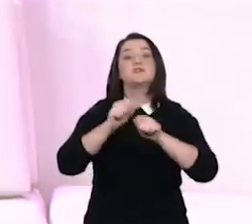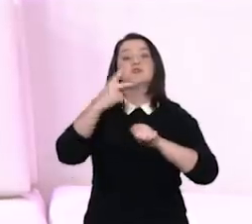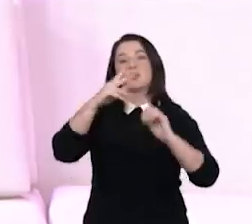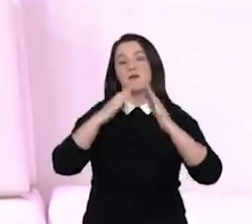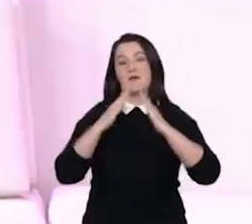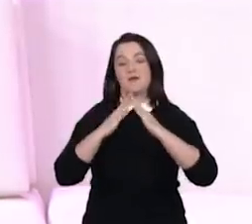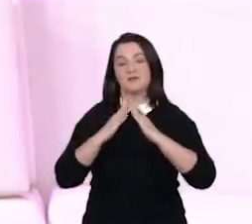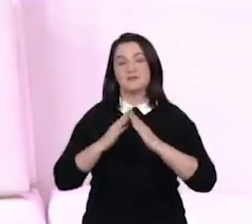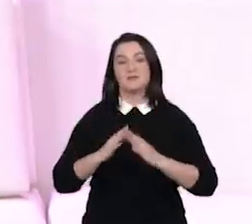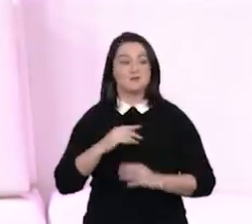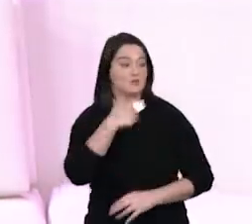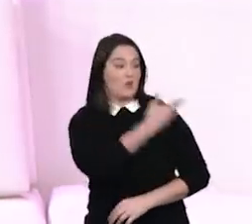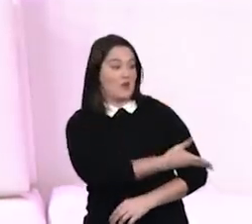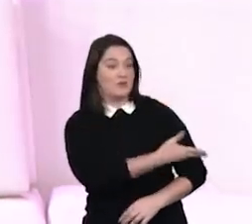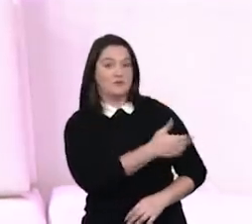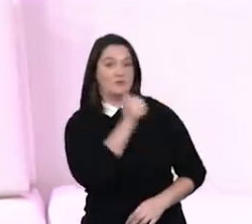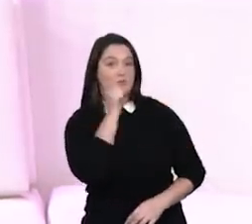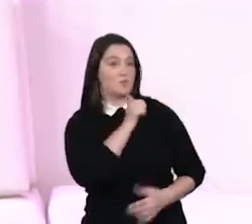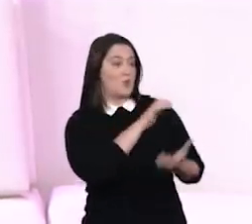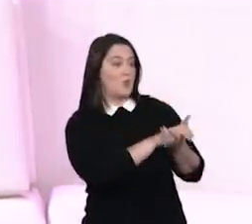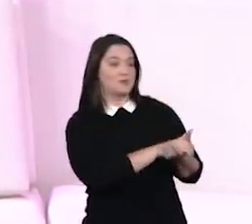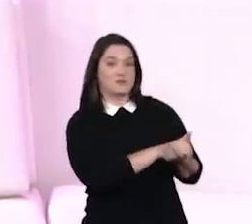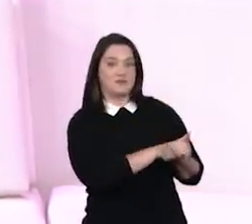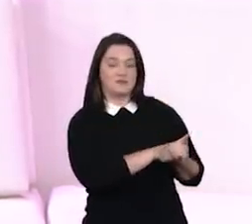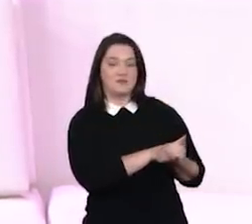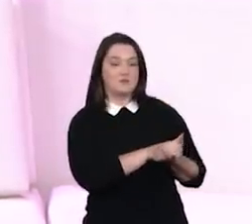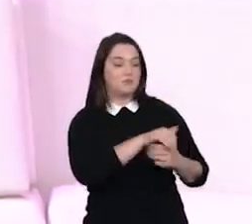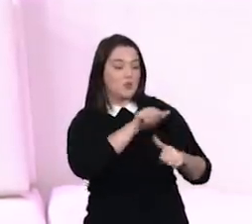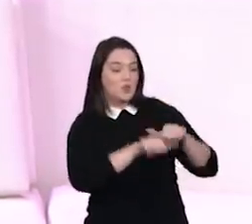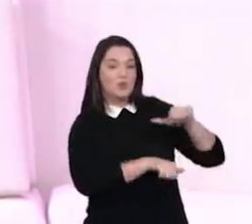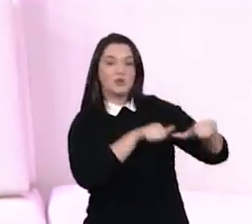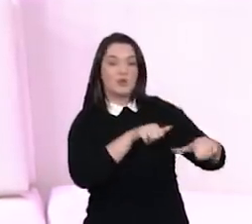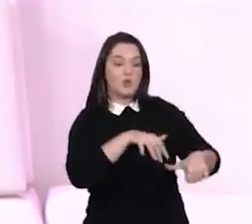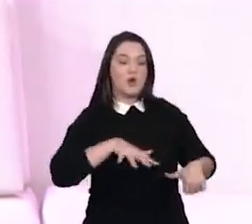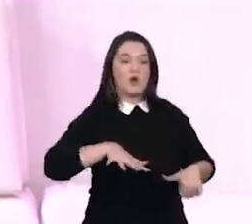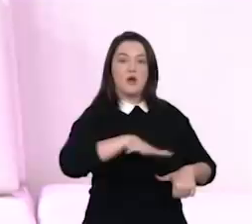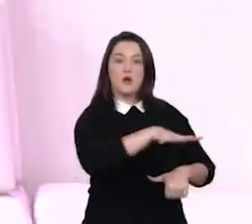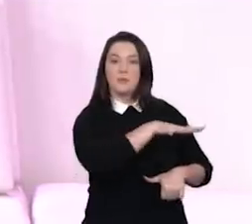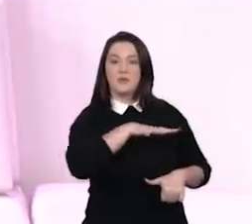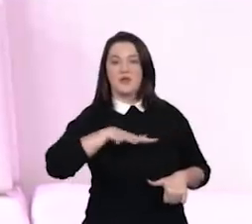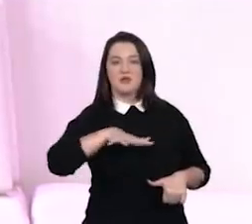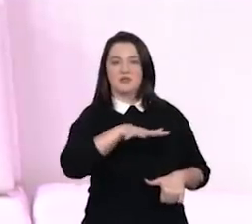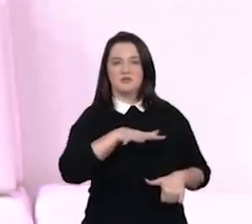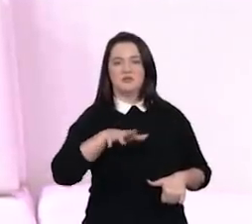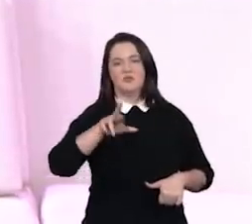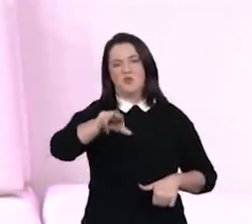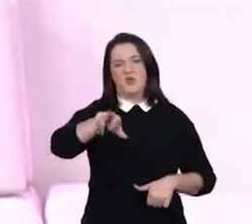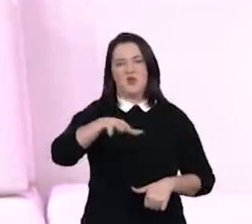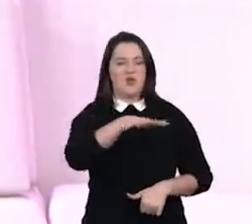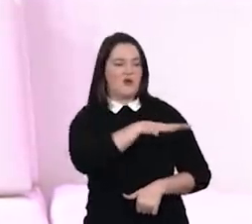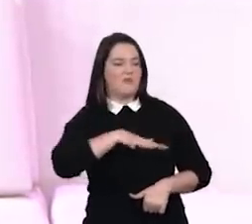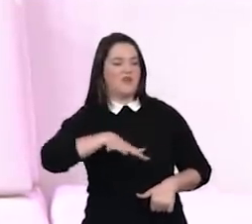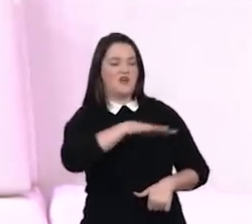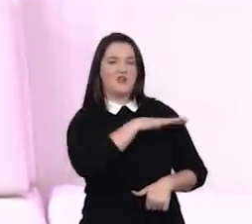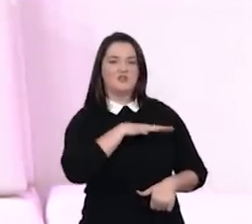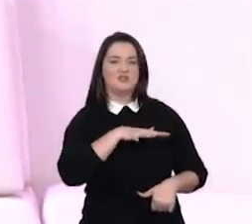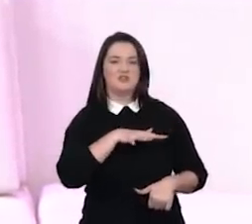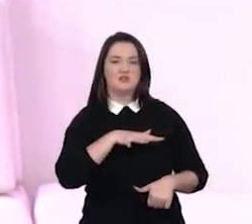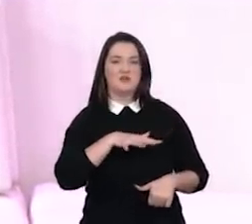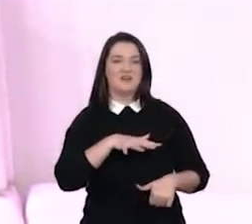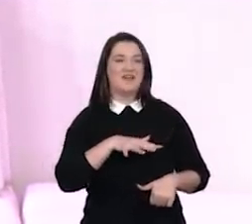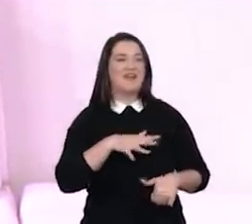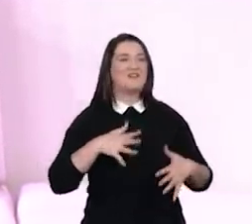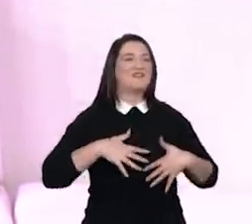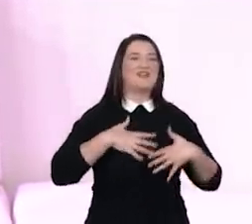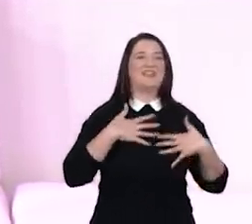sua casa, ao lado da sua esposa, transformando o seu ambiente, não aquele ambiente sem nenhuma dificuldade,